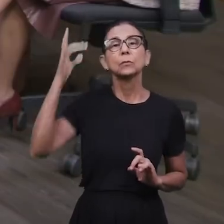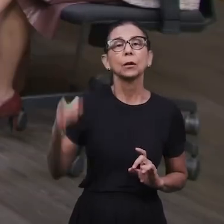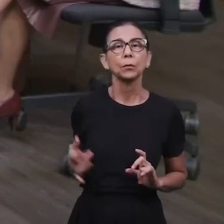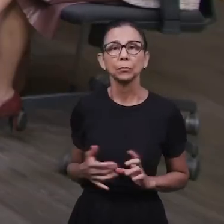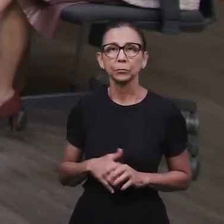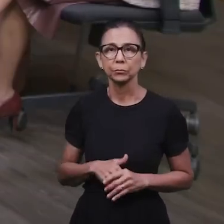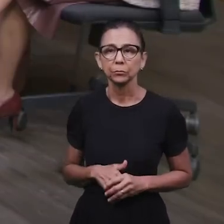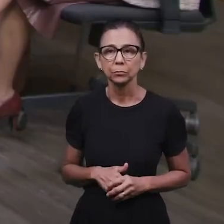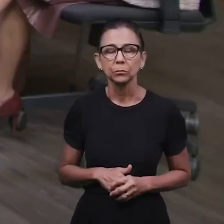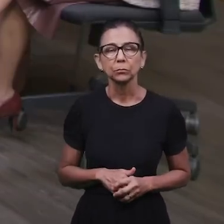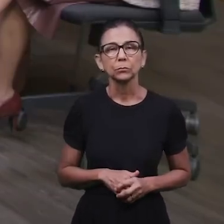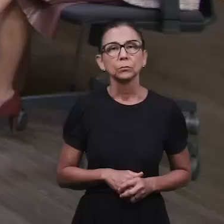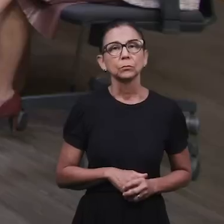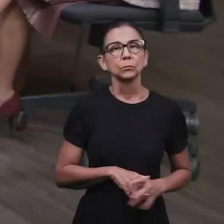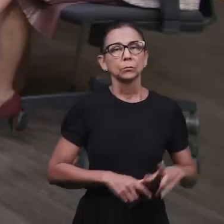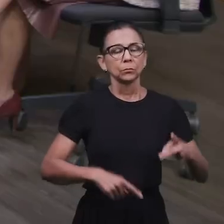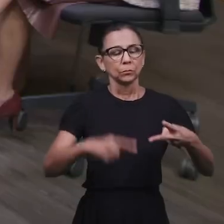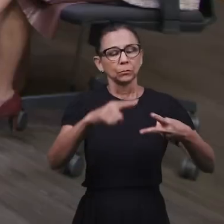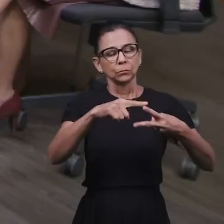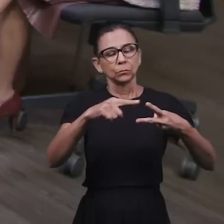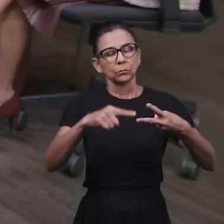vai produzir fé,